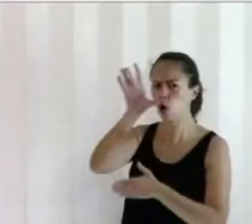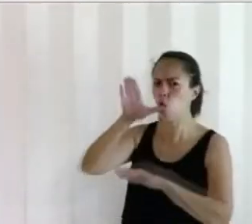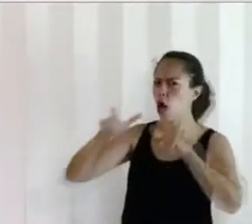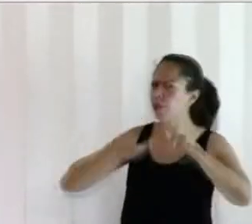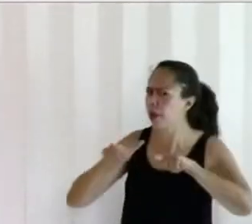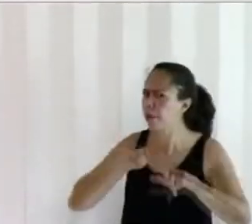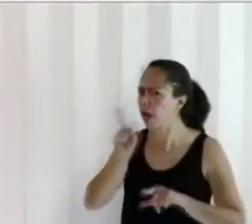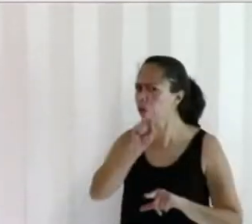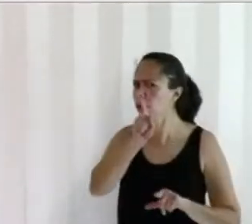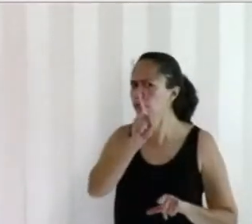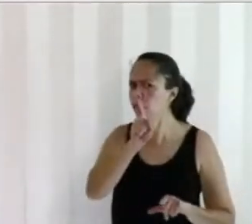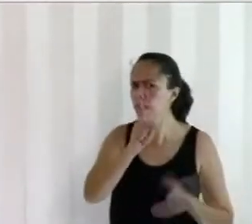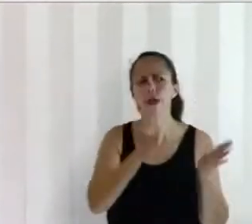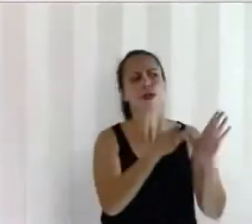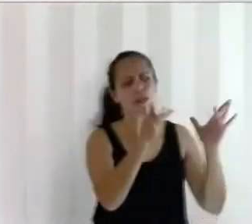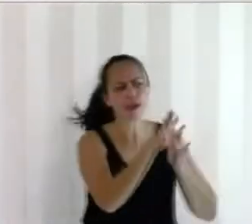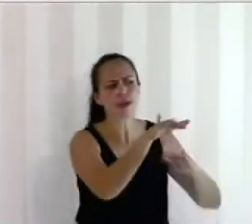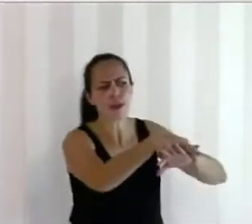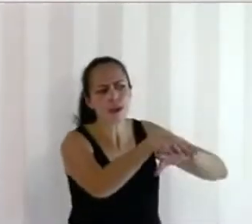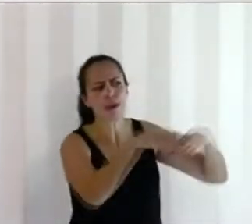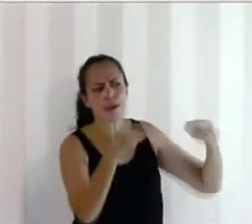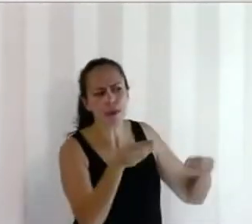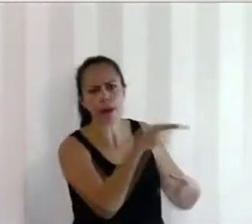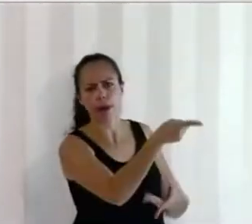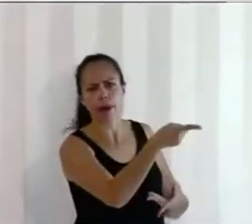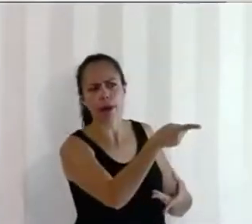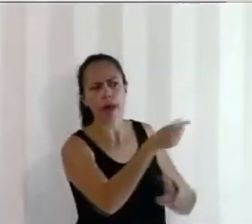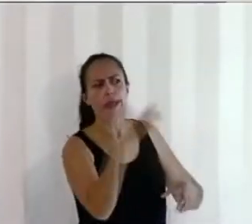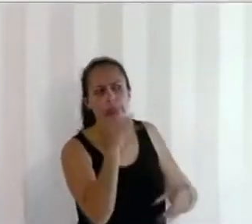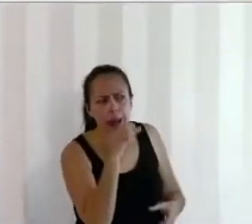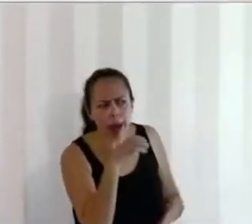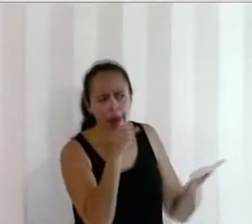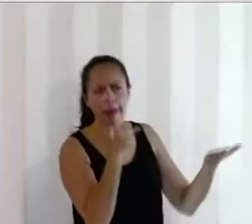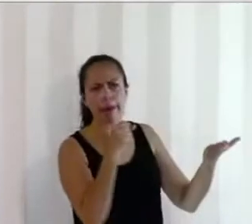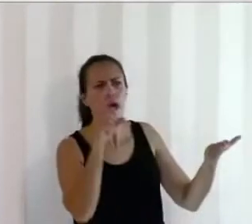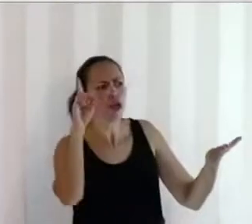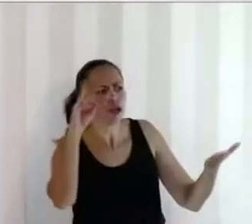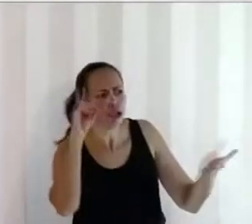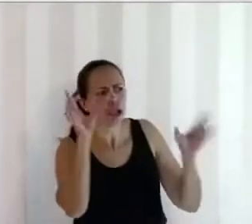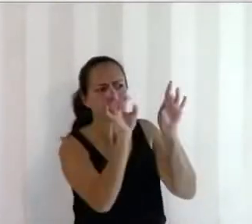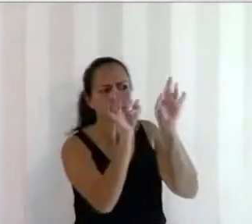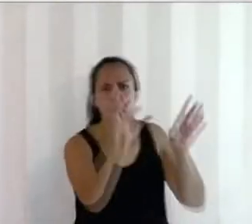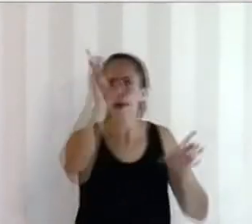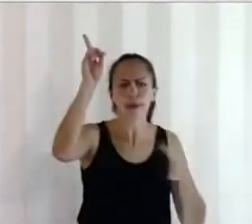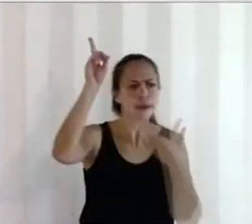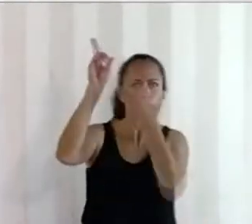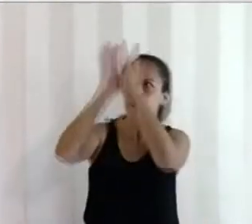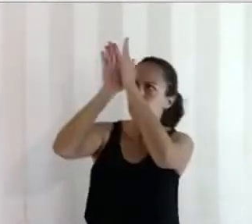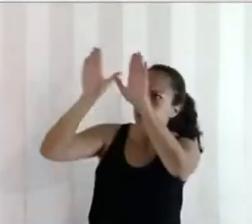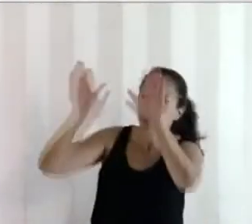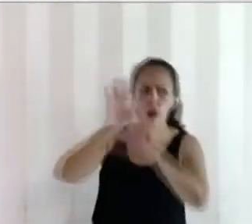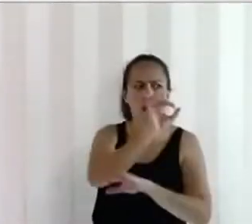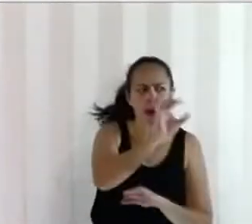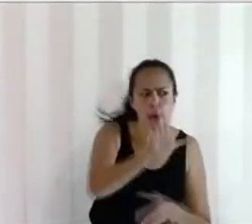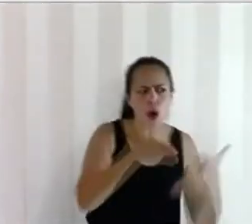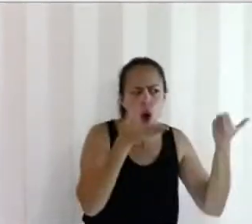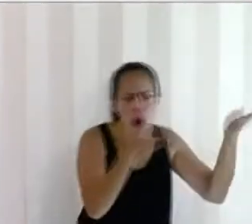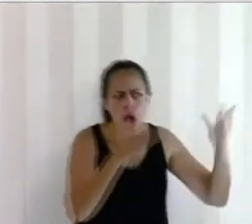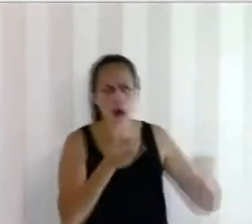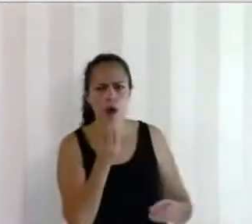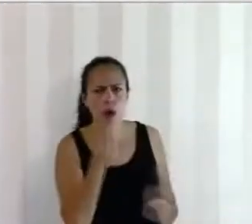Teria sido Jesus que falou então o que está aqui em Mateus capítulo 5? Ele não está se contradizendo,